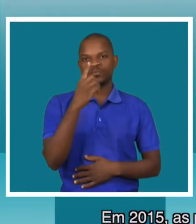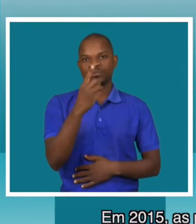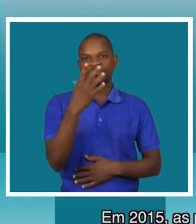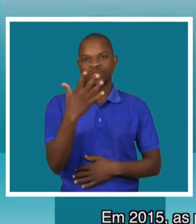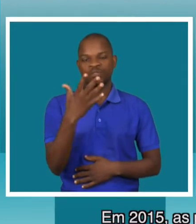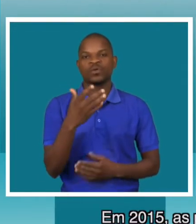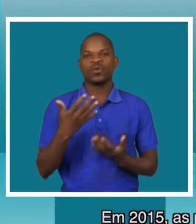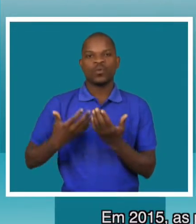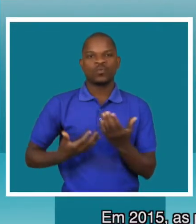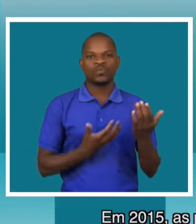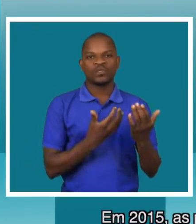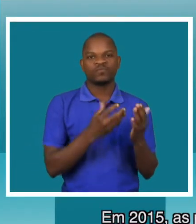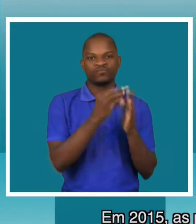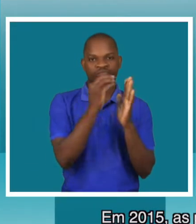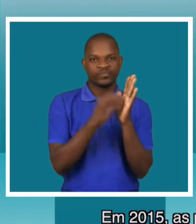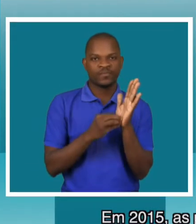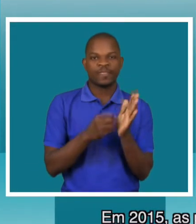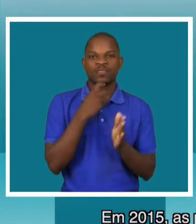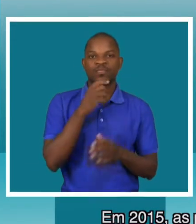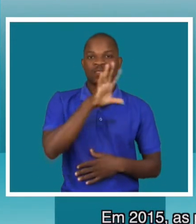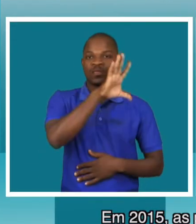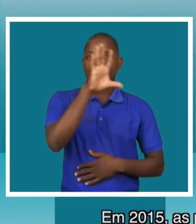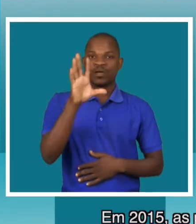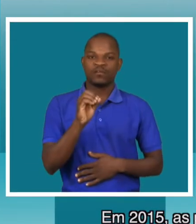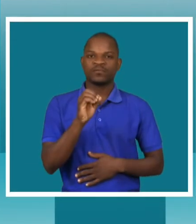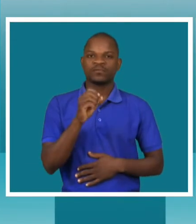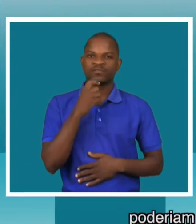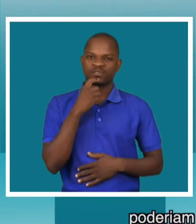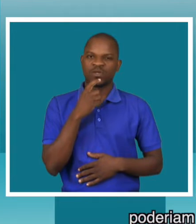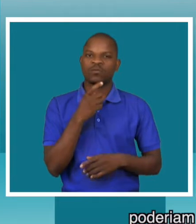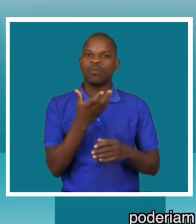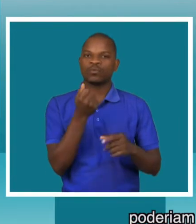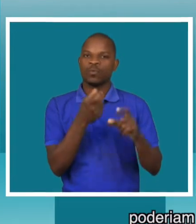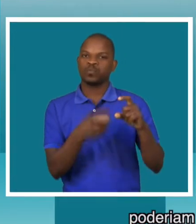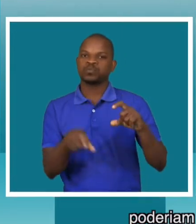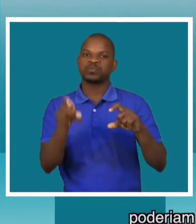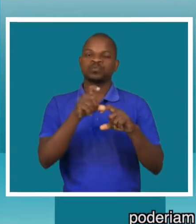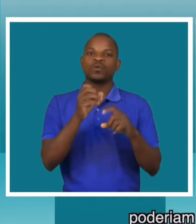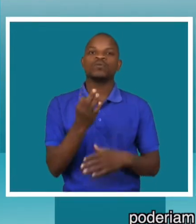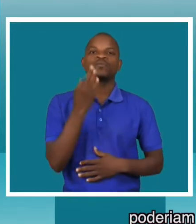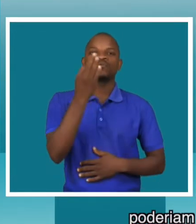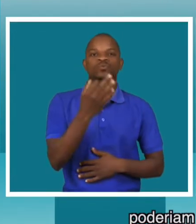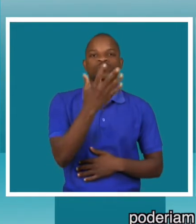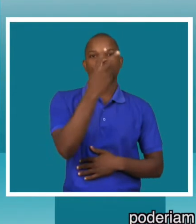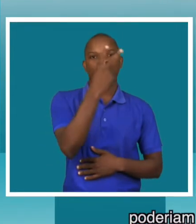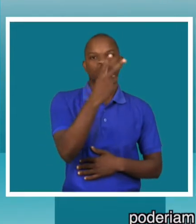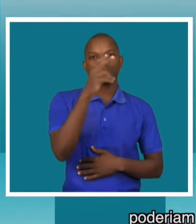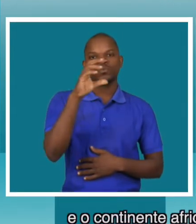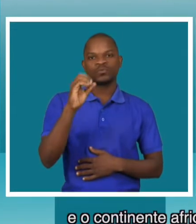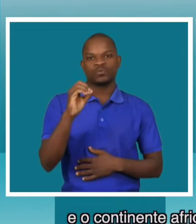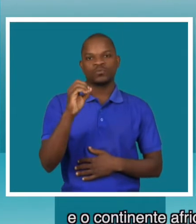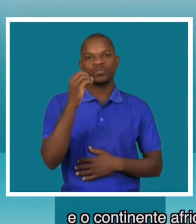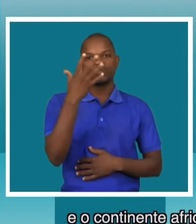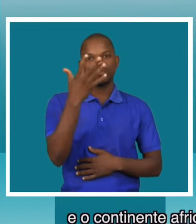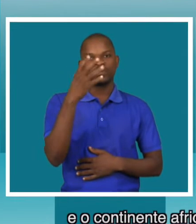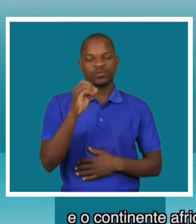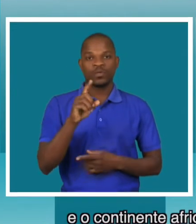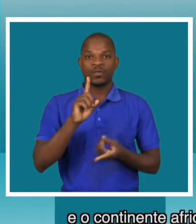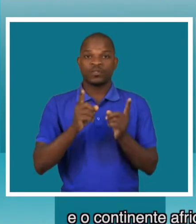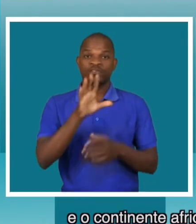projeções do Unicef indicavam que os casamentos prematuros em África poderiam mais que duplicar até 2050 e o continente africano